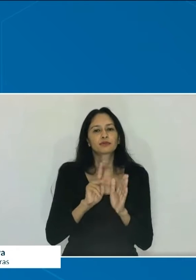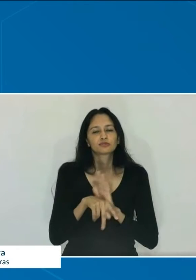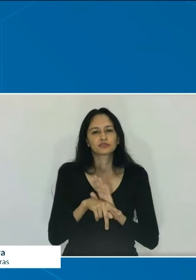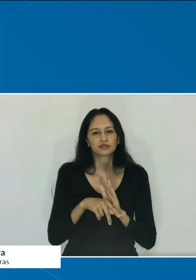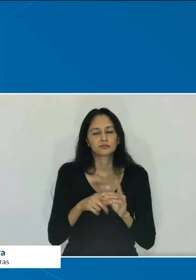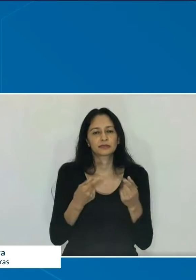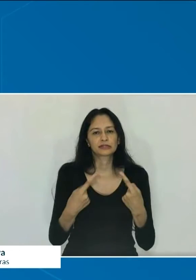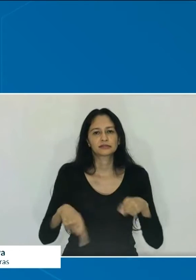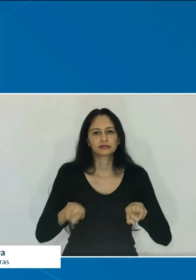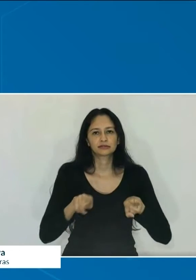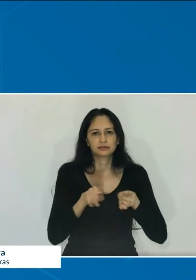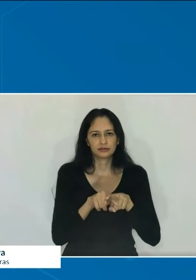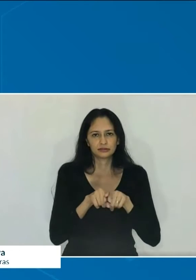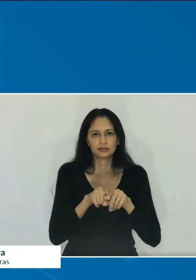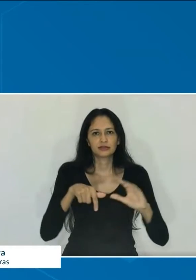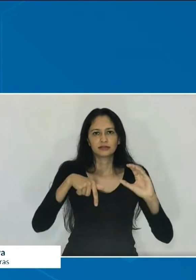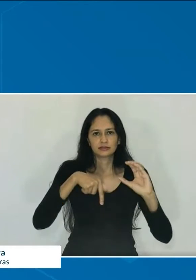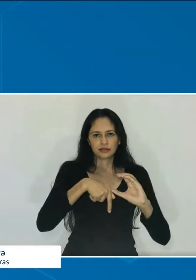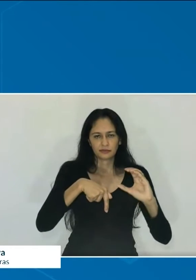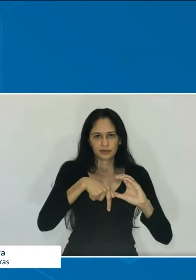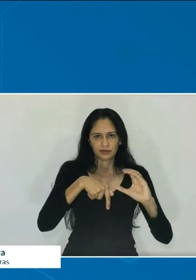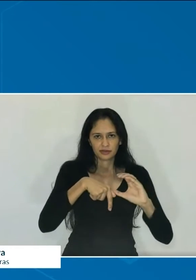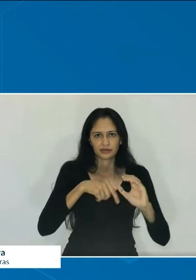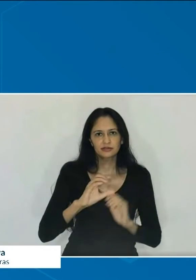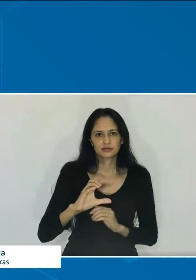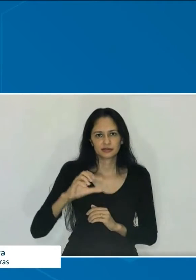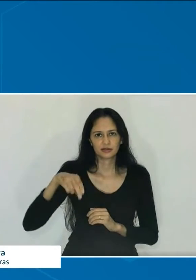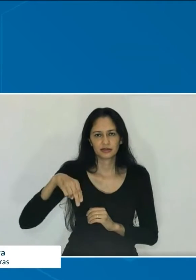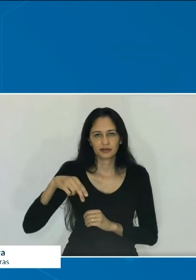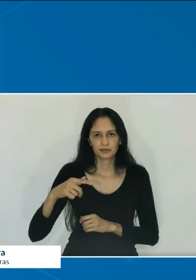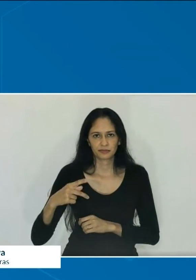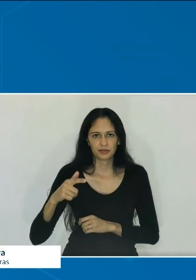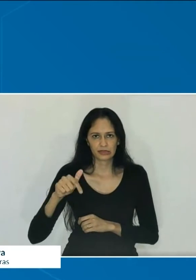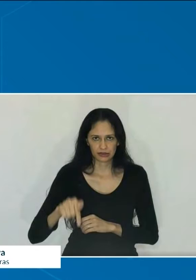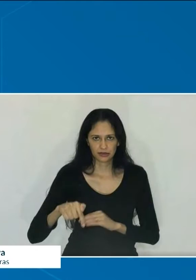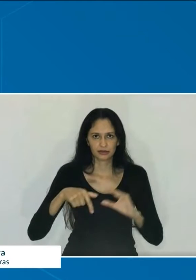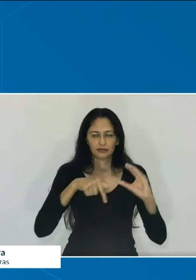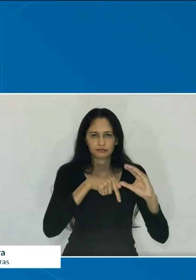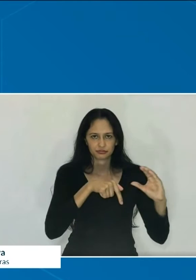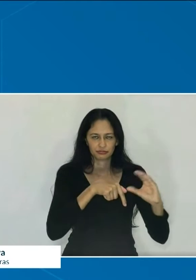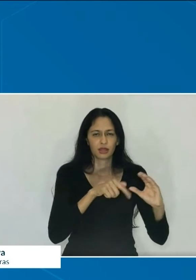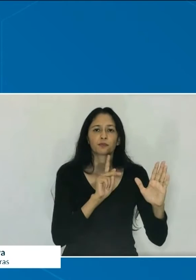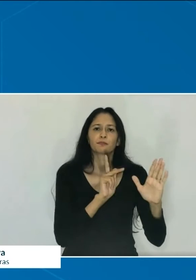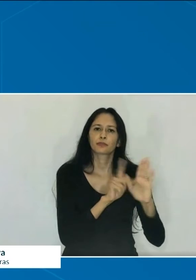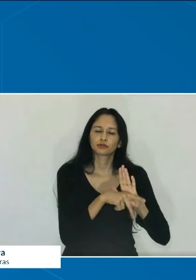e esse projeto, nós estamos usando tecnologia, é um projeto que utiliza um